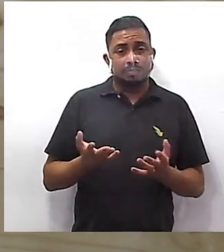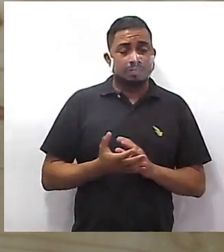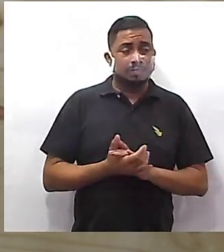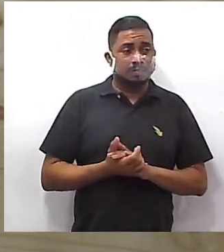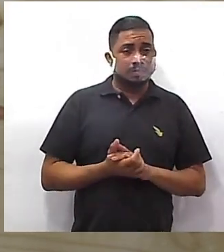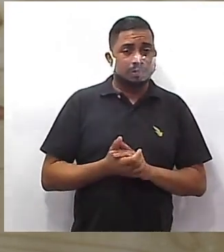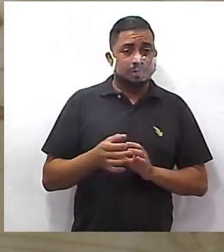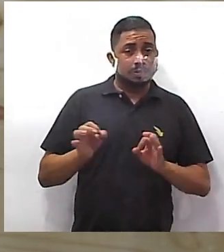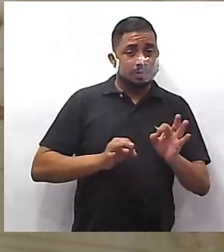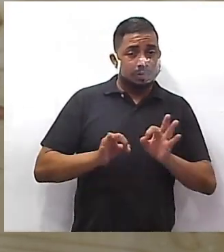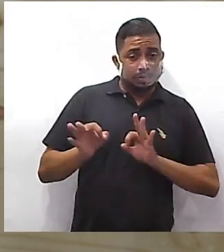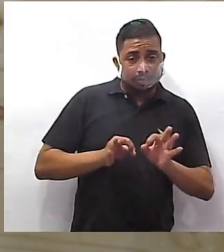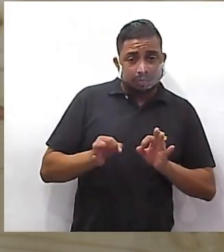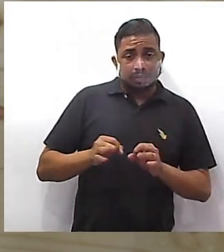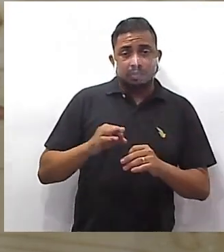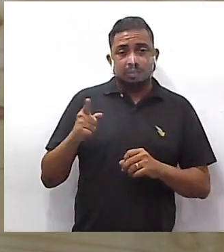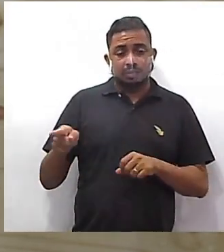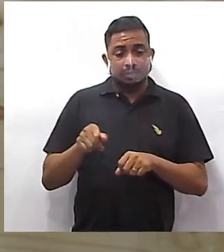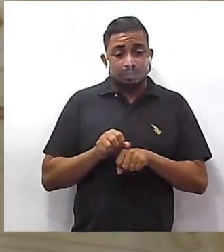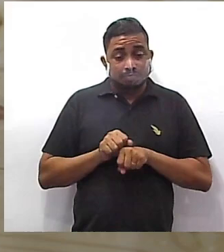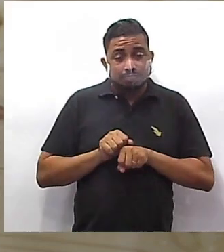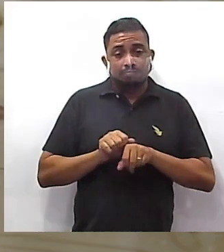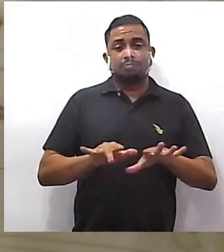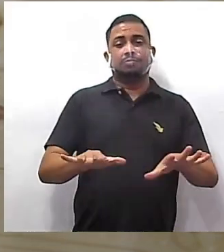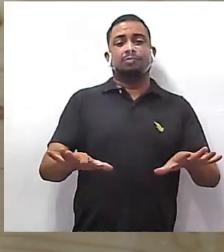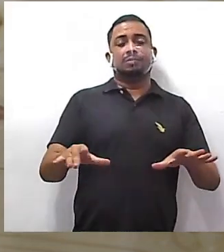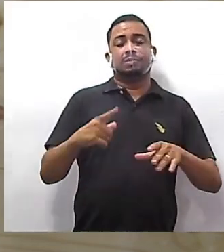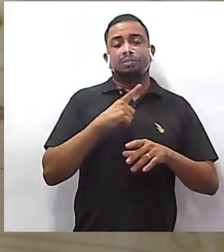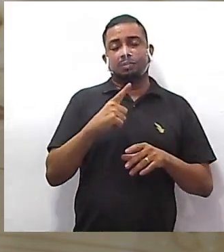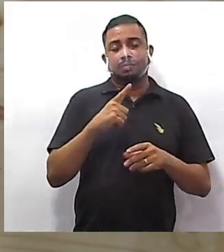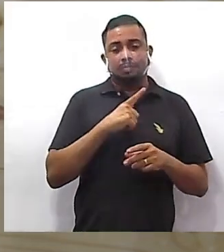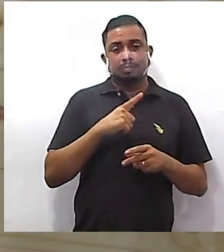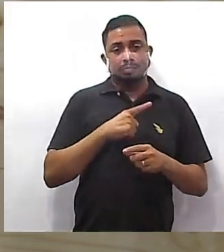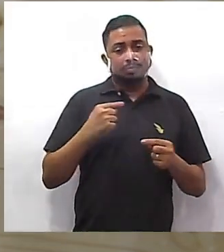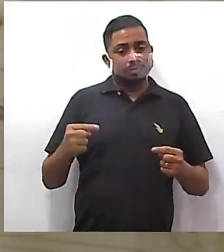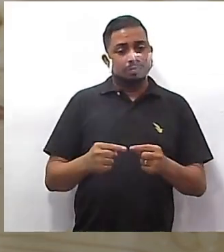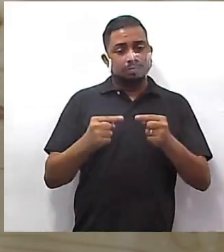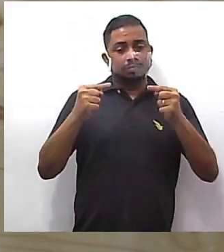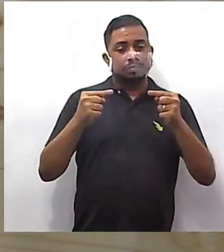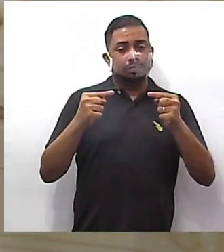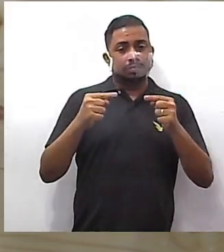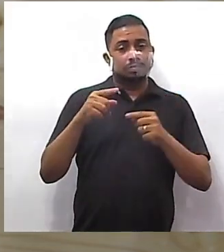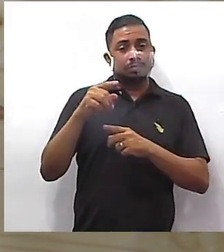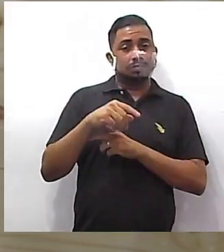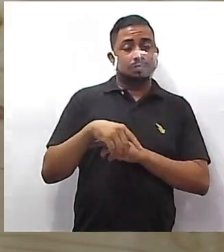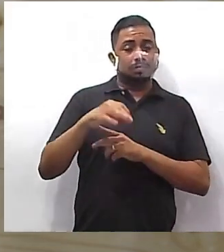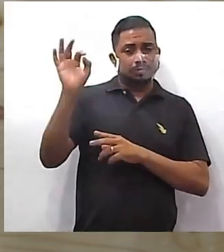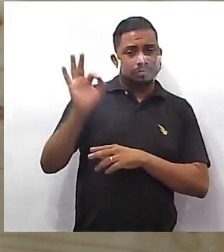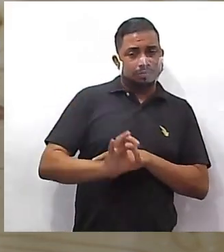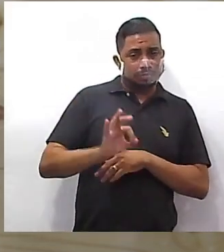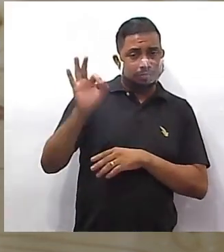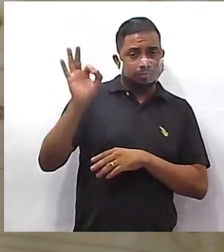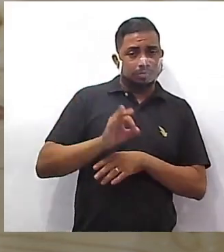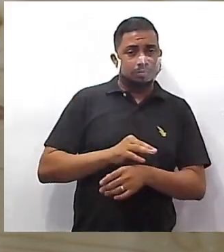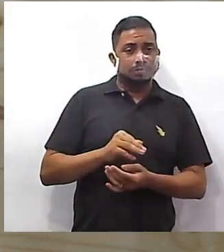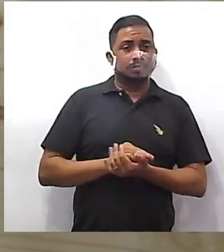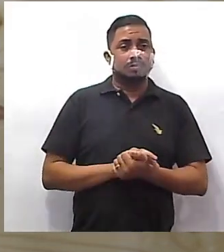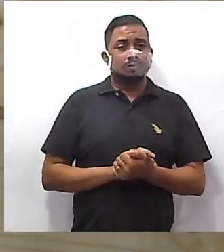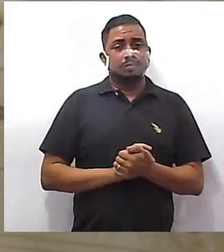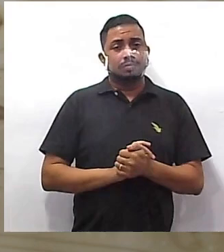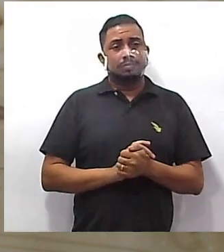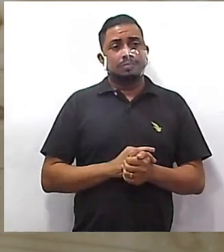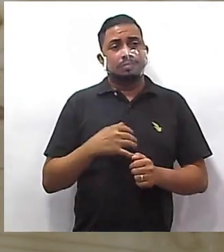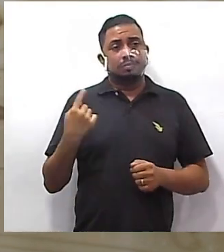o controle dessa proliferação está de acordo com a taxa que